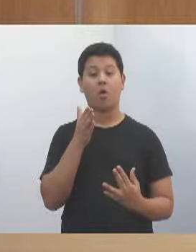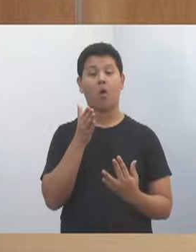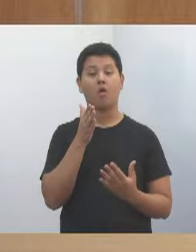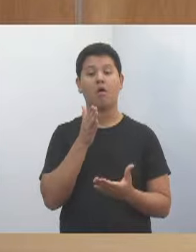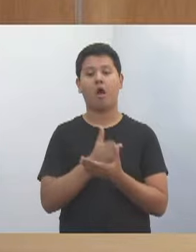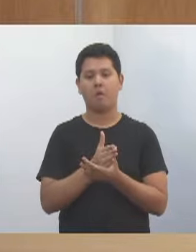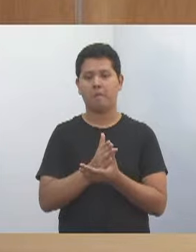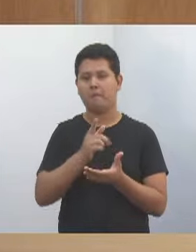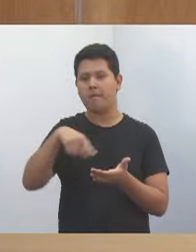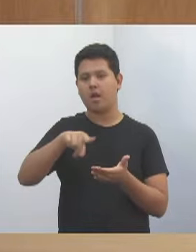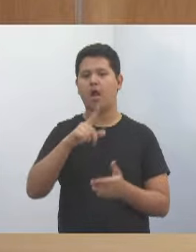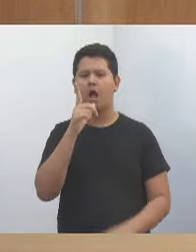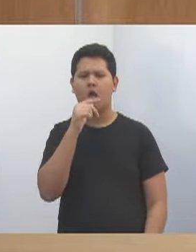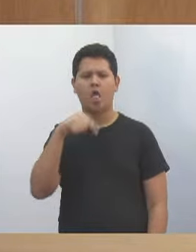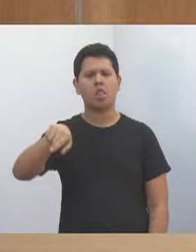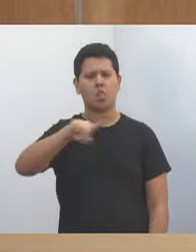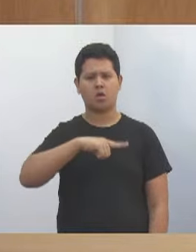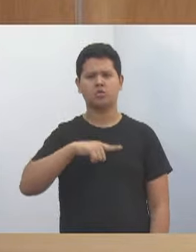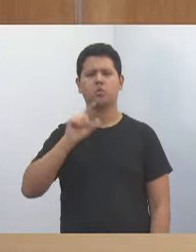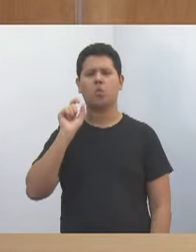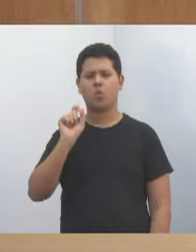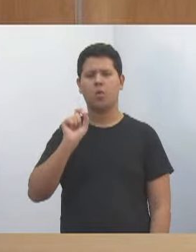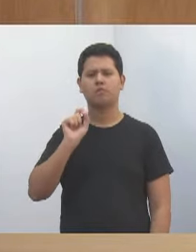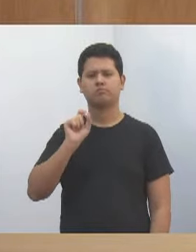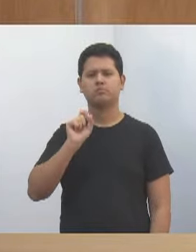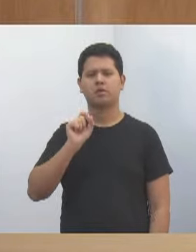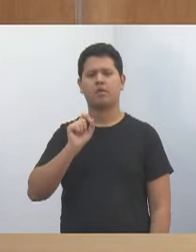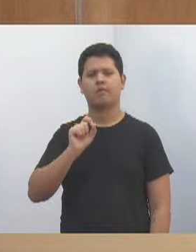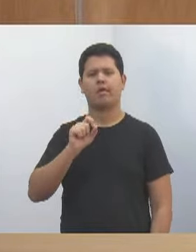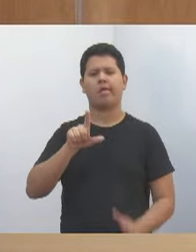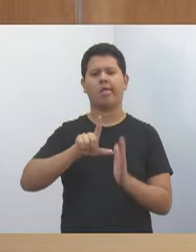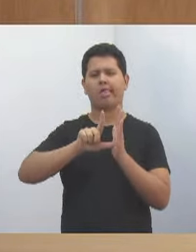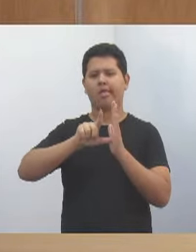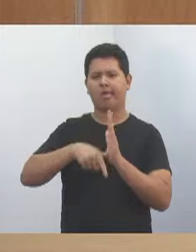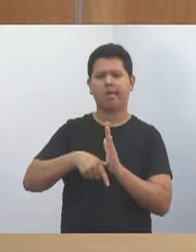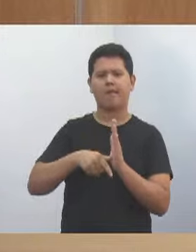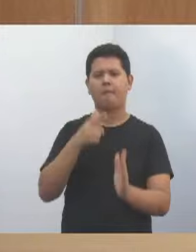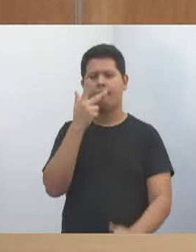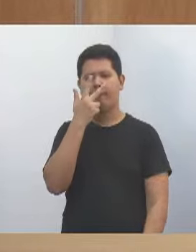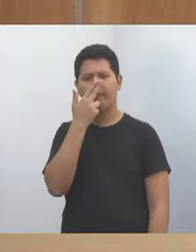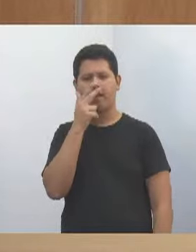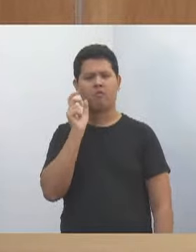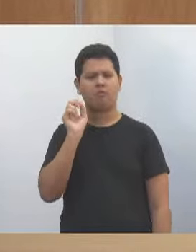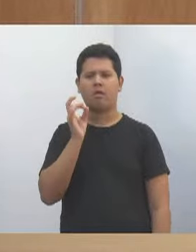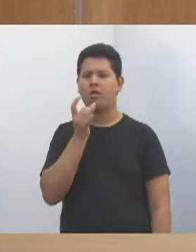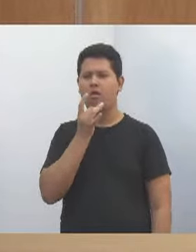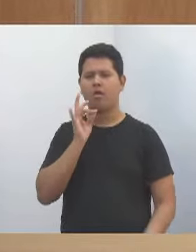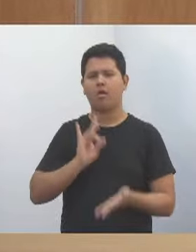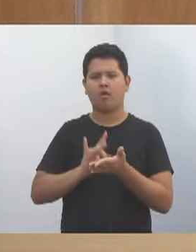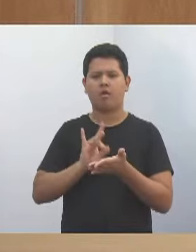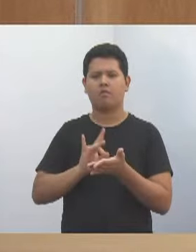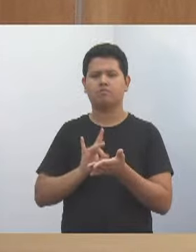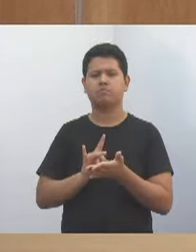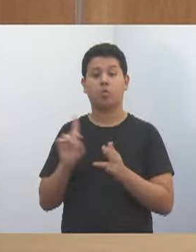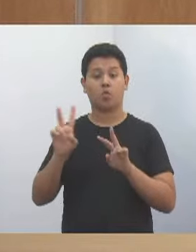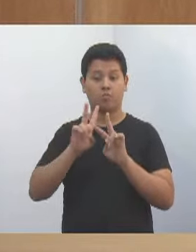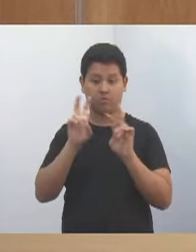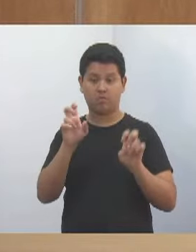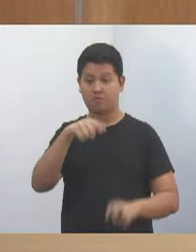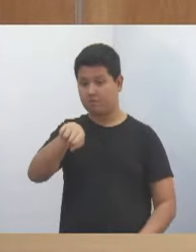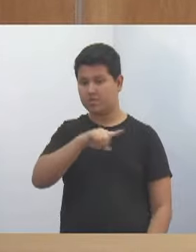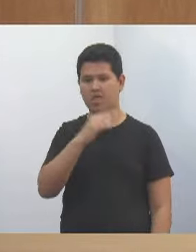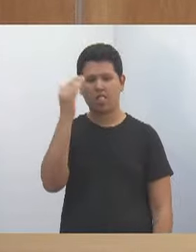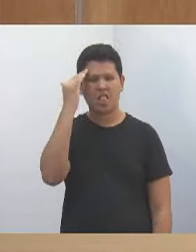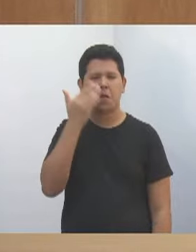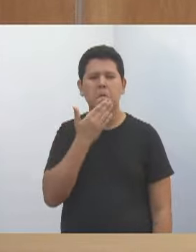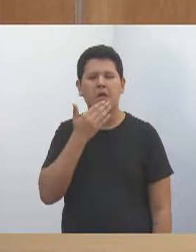água, nós estamos atrasando, seria tipo, no falar a verdade, em termos, assim, para que vocês